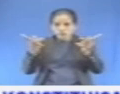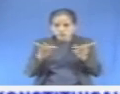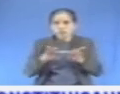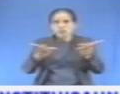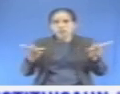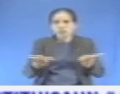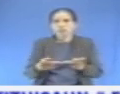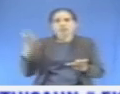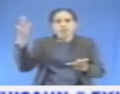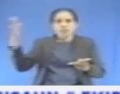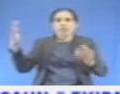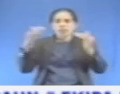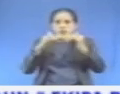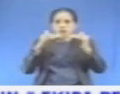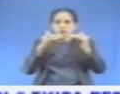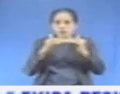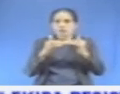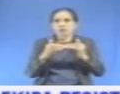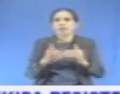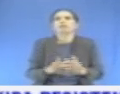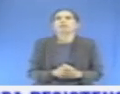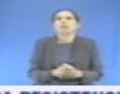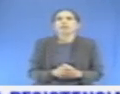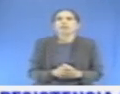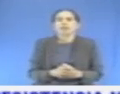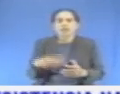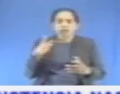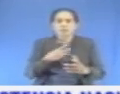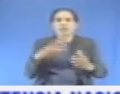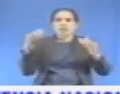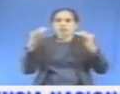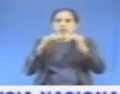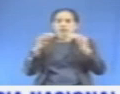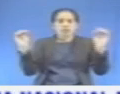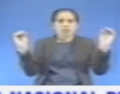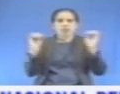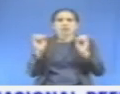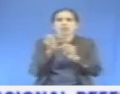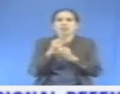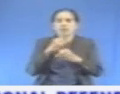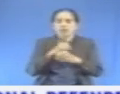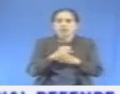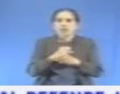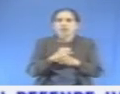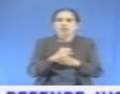da resistência bairro Formosa. Lá hoje ralou